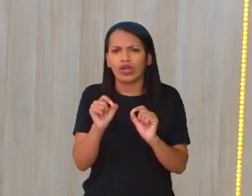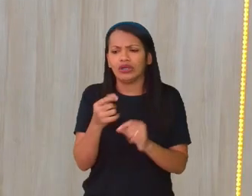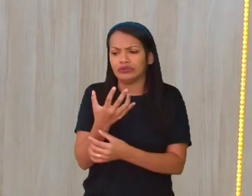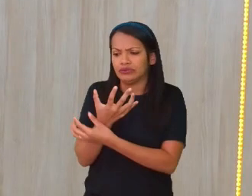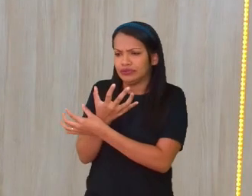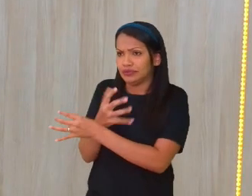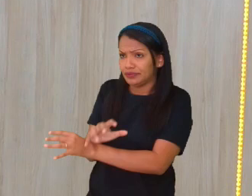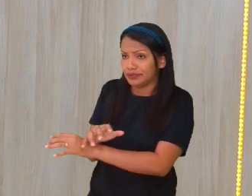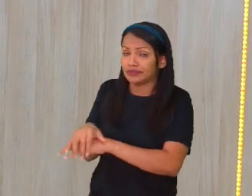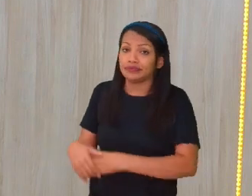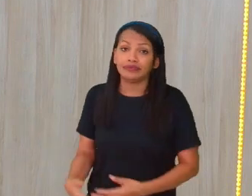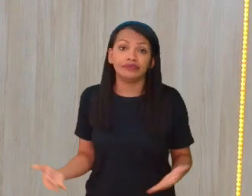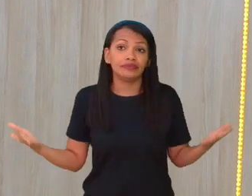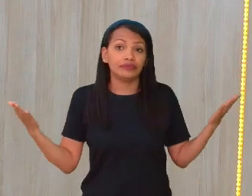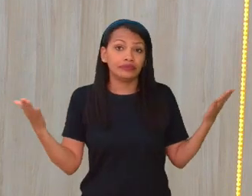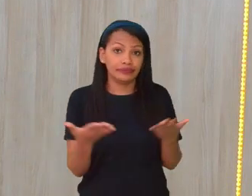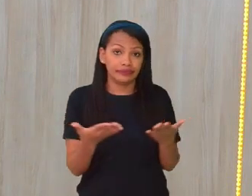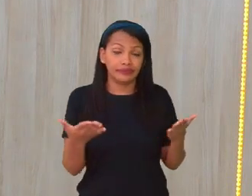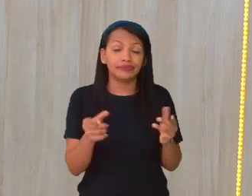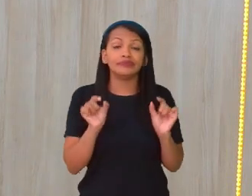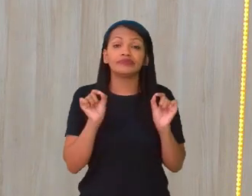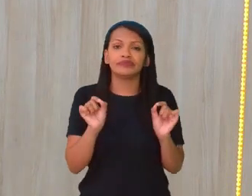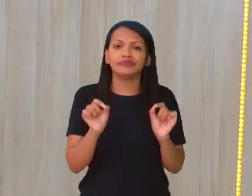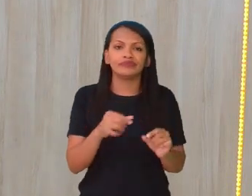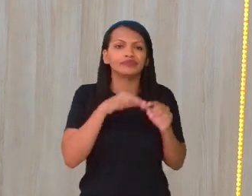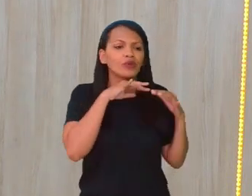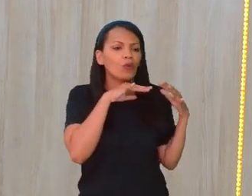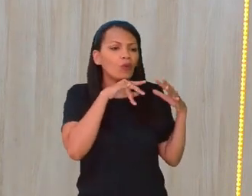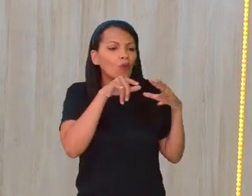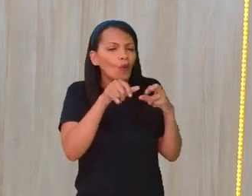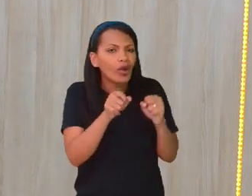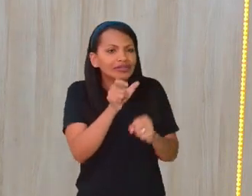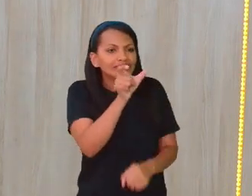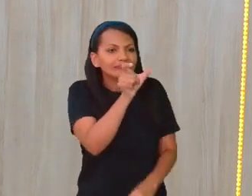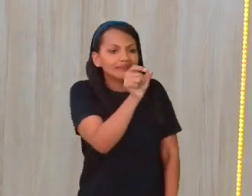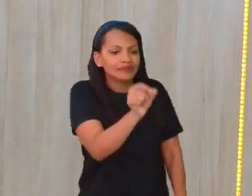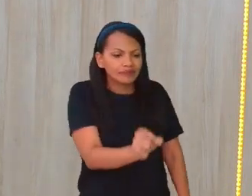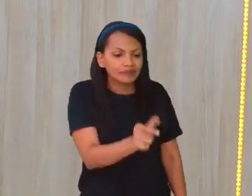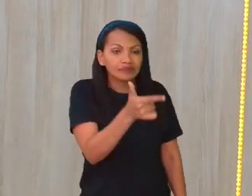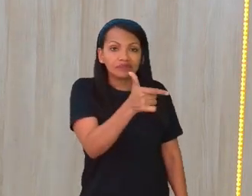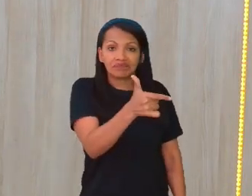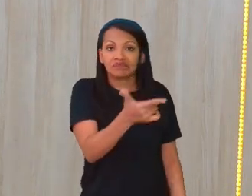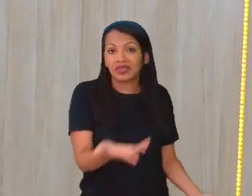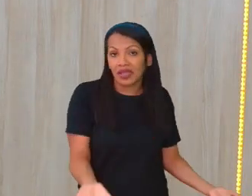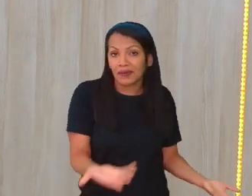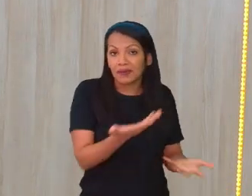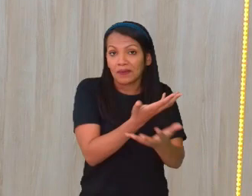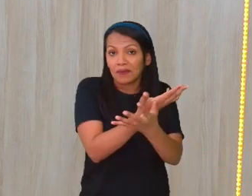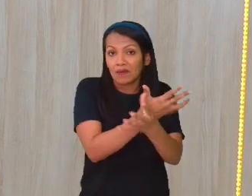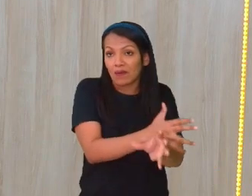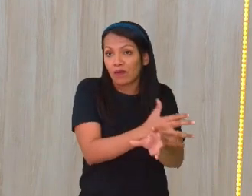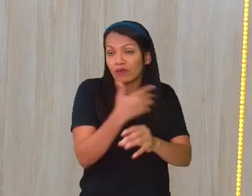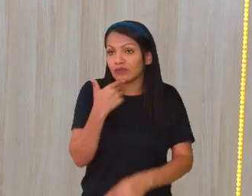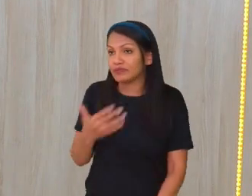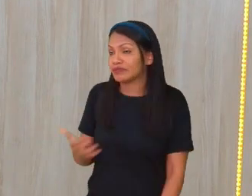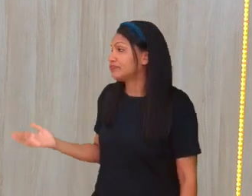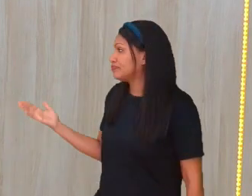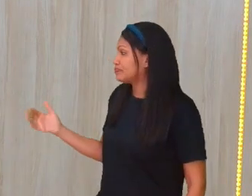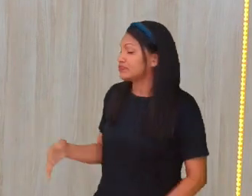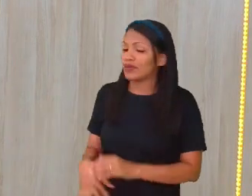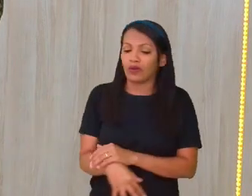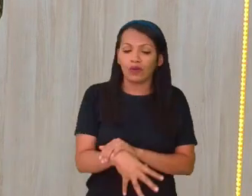aqui são os animais invertebrados. Olha só, eu tenho a lula, que eu vou puxando para cá. Depois eu tenho